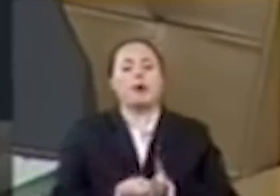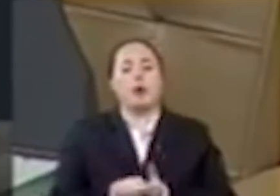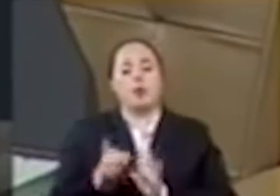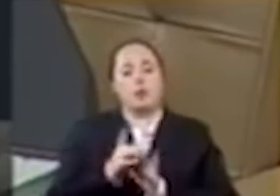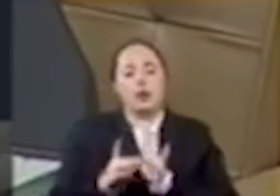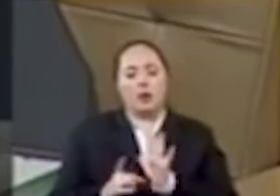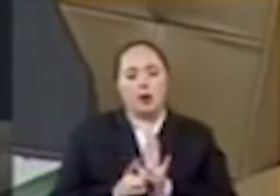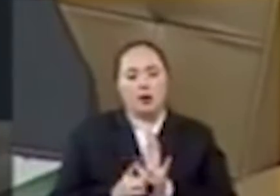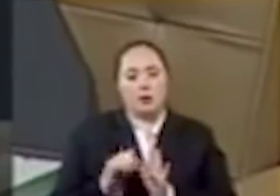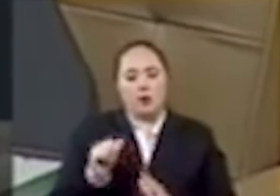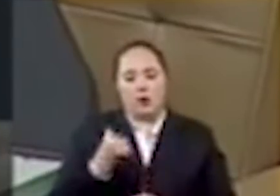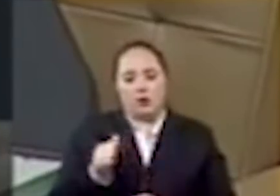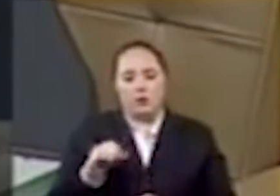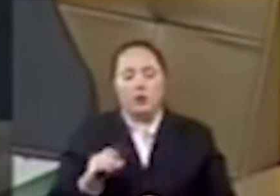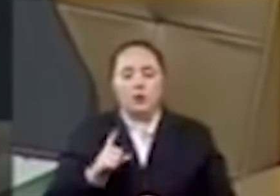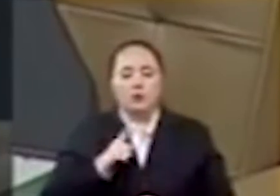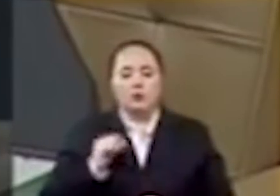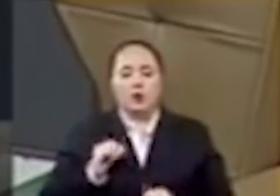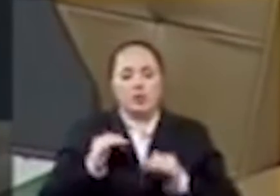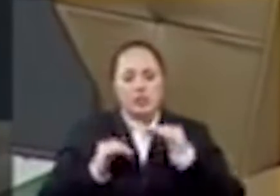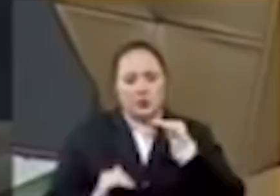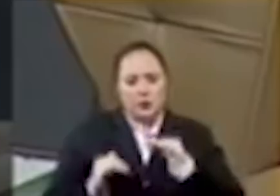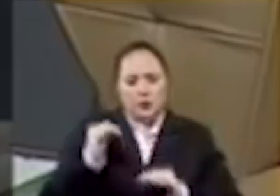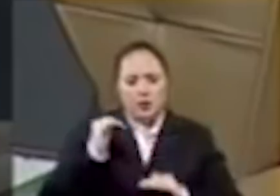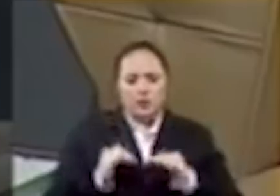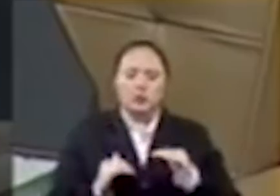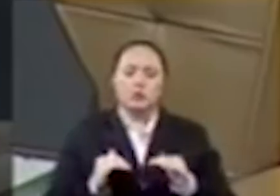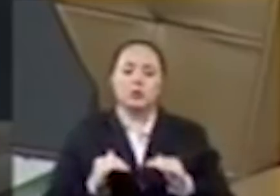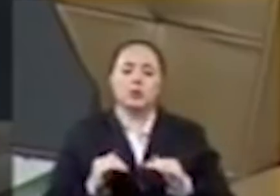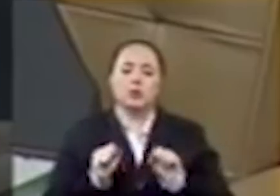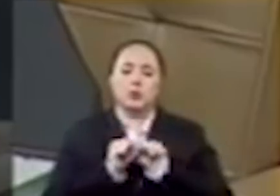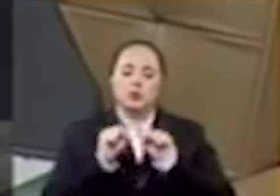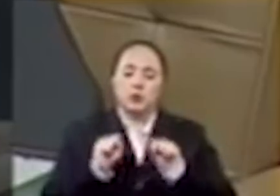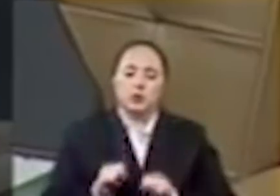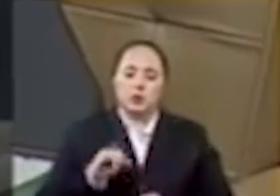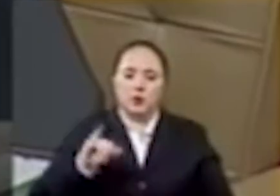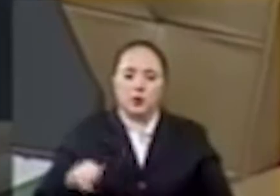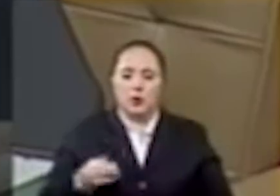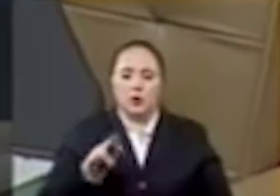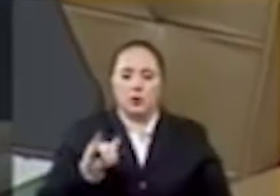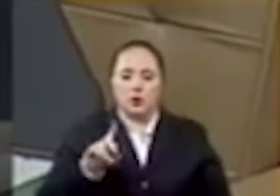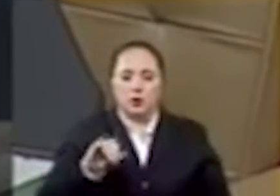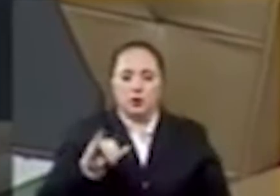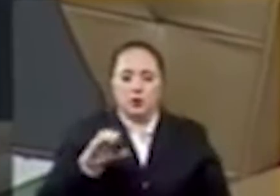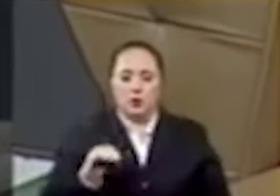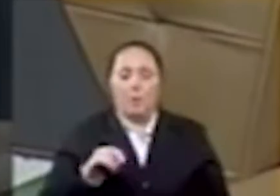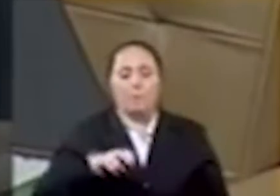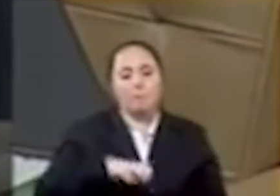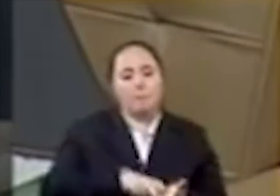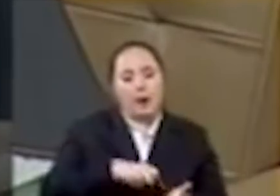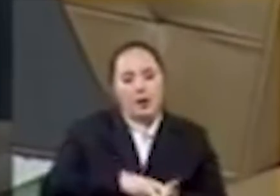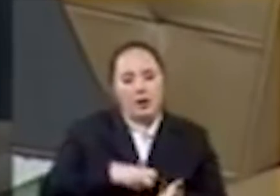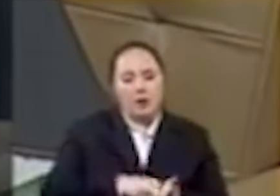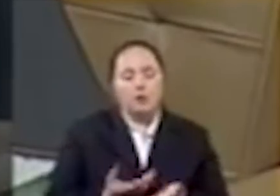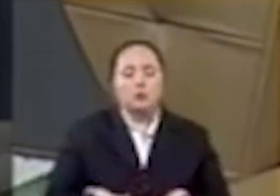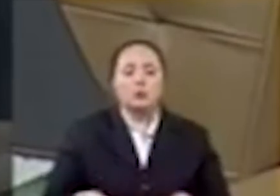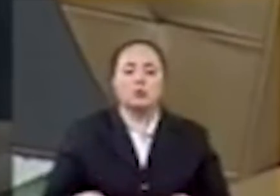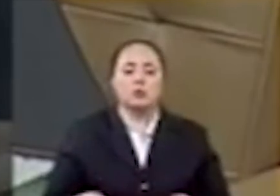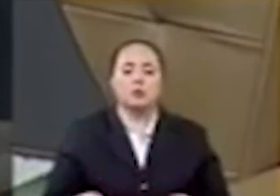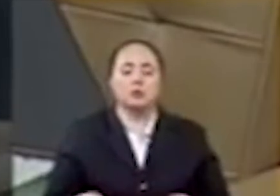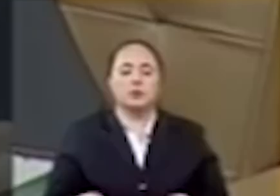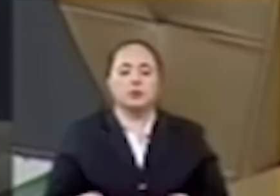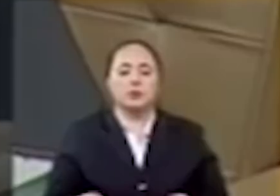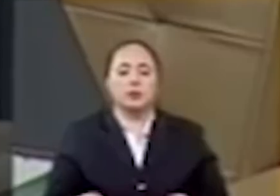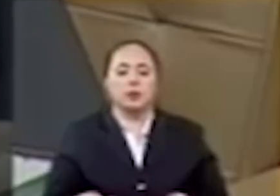ação promovem desigualdade e desequilíbrio no sistema jurídico penal, ao retirar eficácia de normas de direito